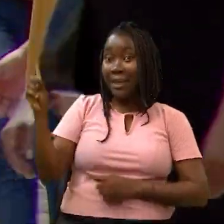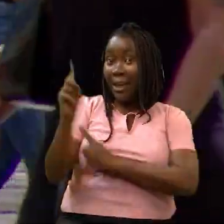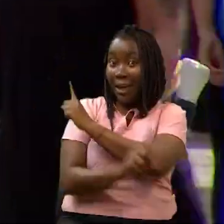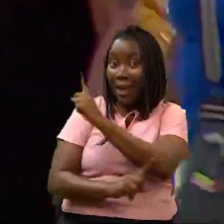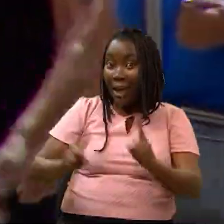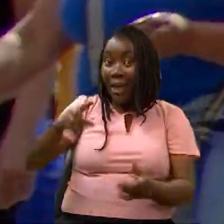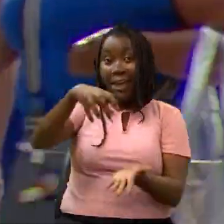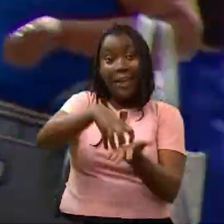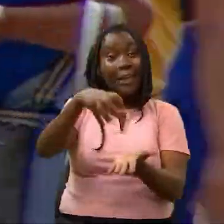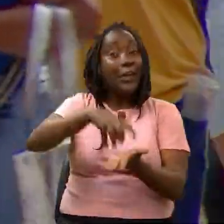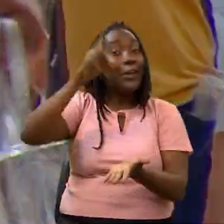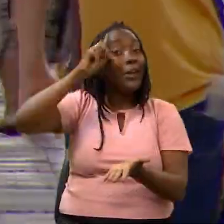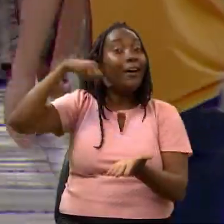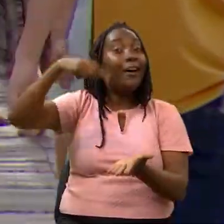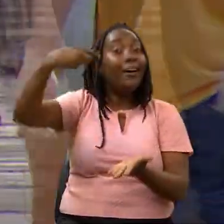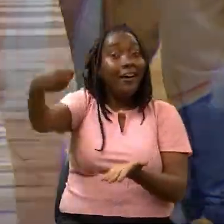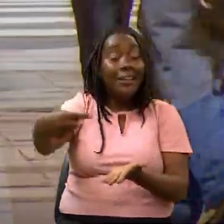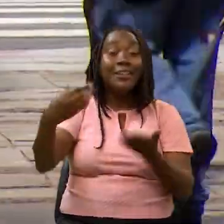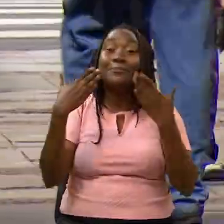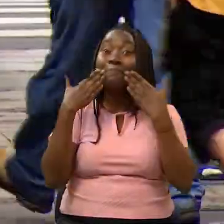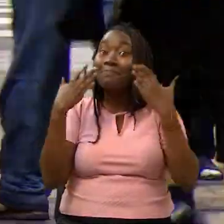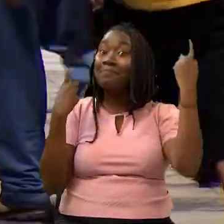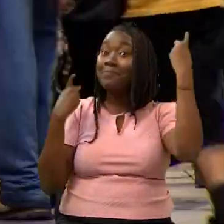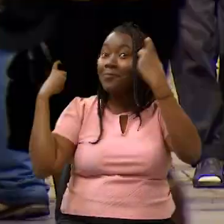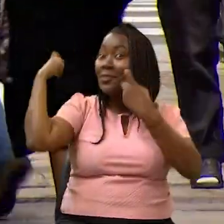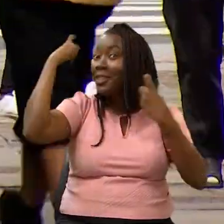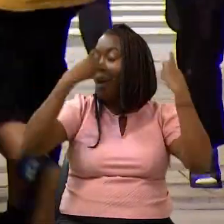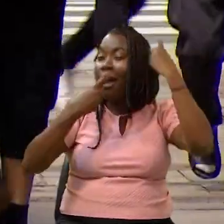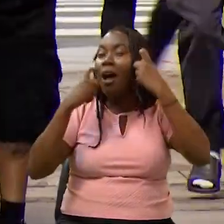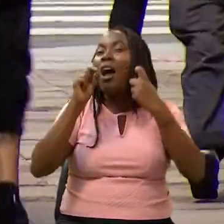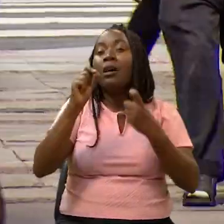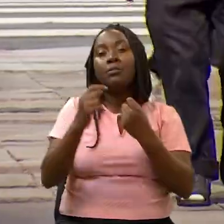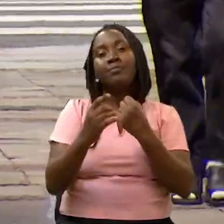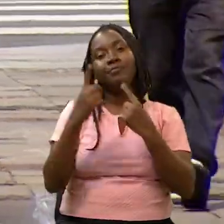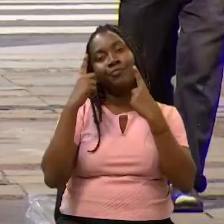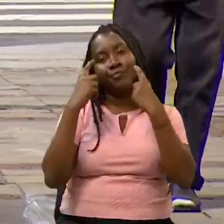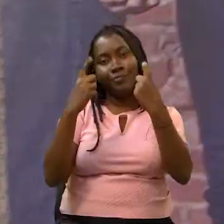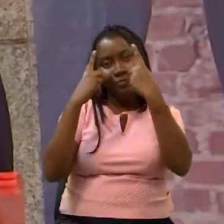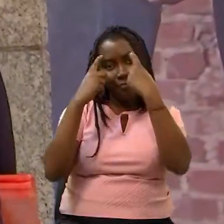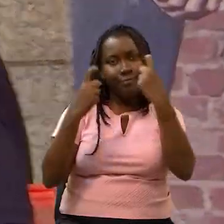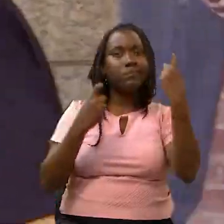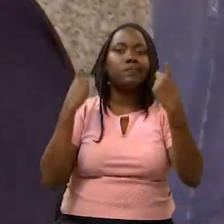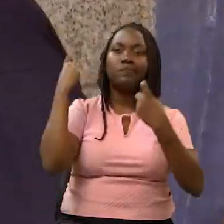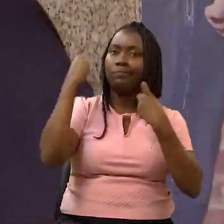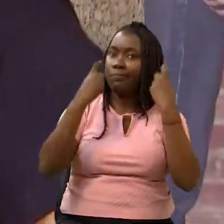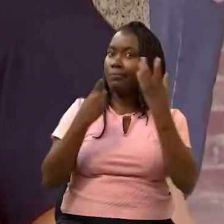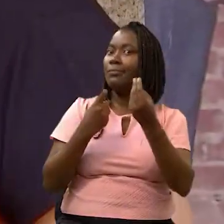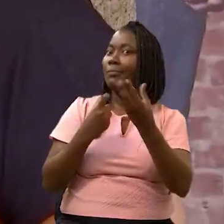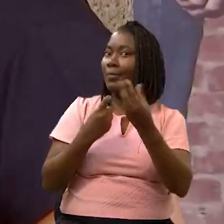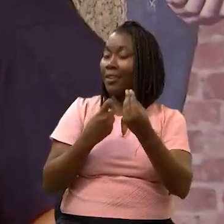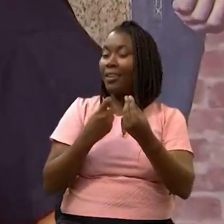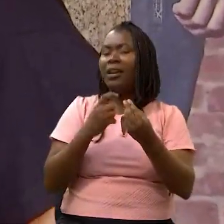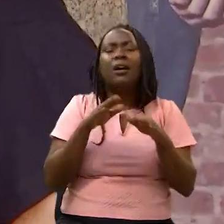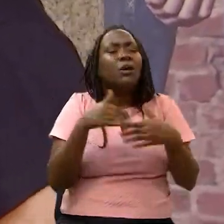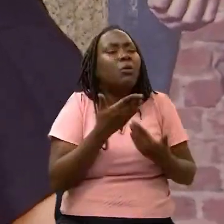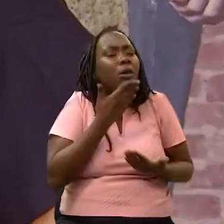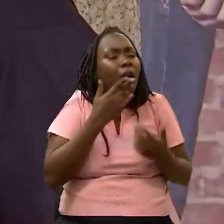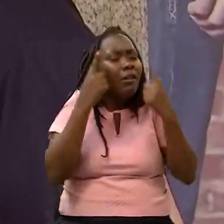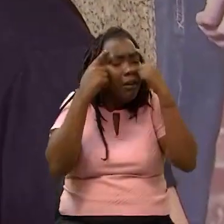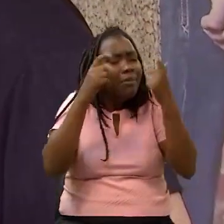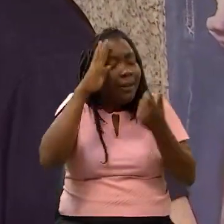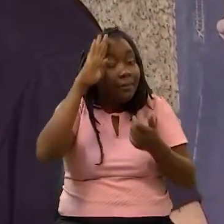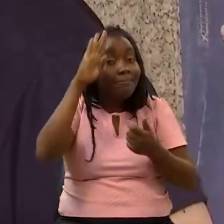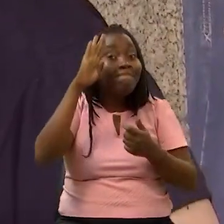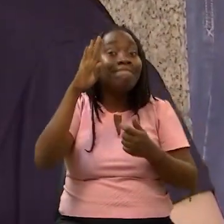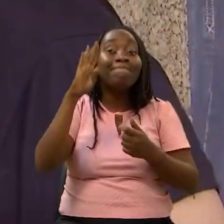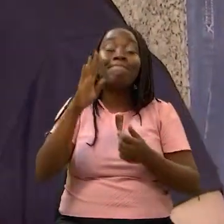Quem passa pelo centro todos os dias demonstra preocupação com a violência. Me preocupo bastante. Que tipo de